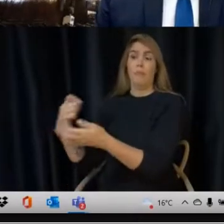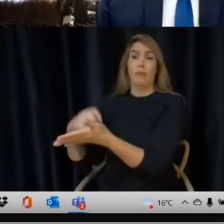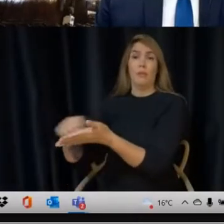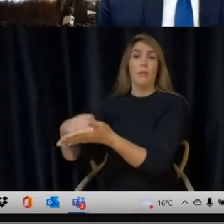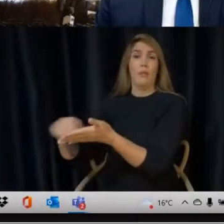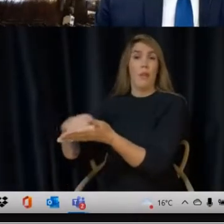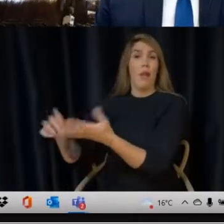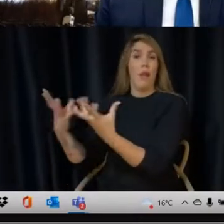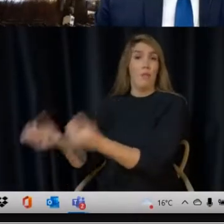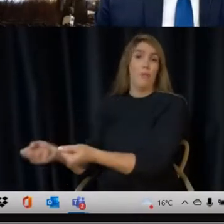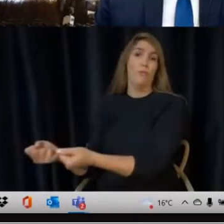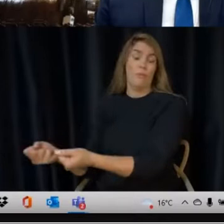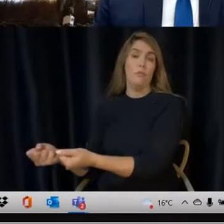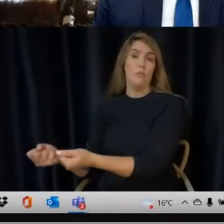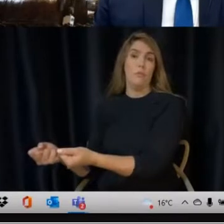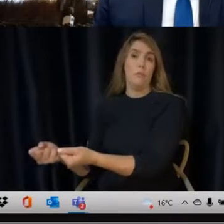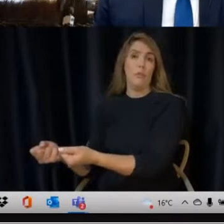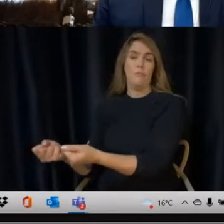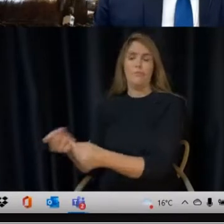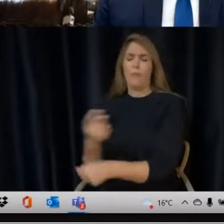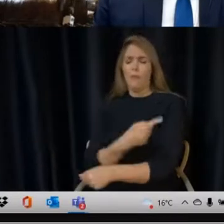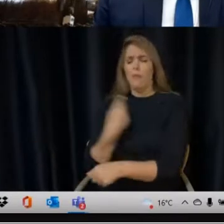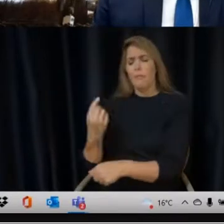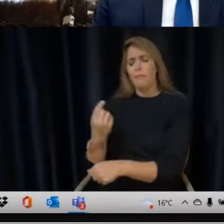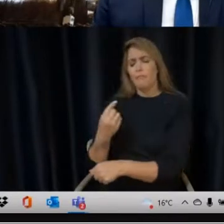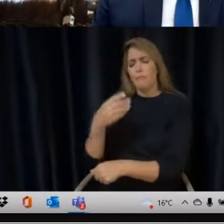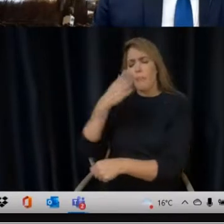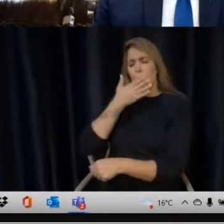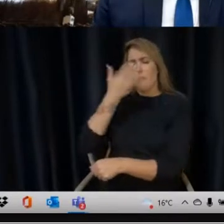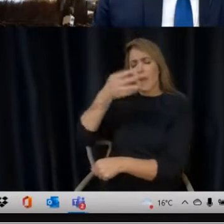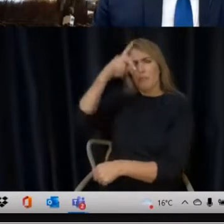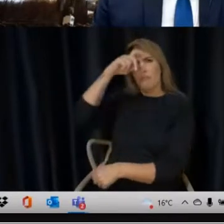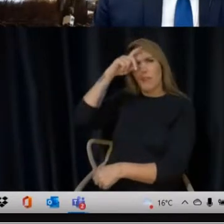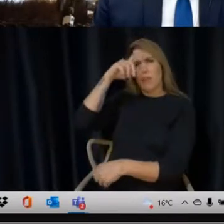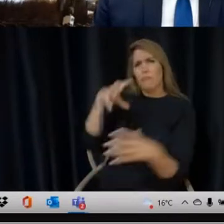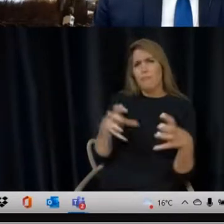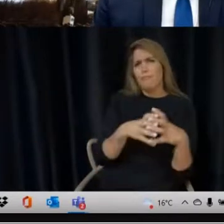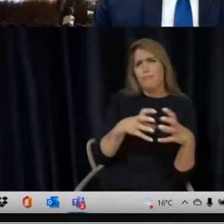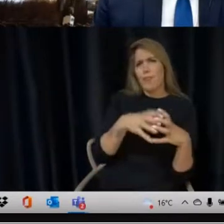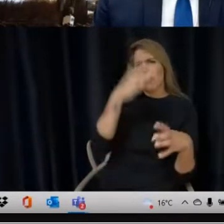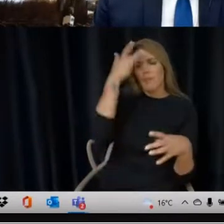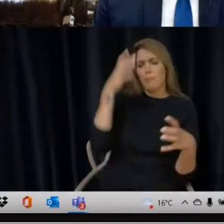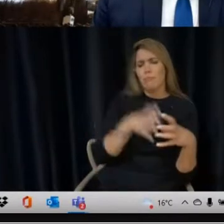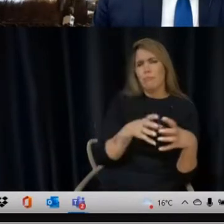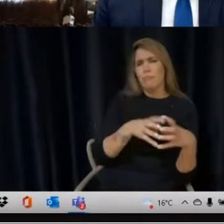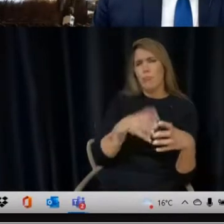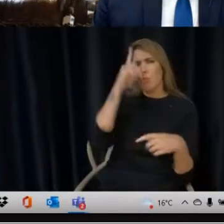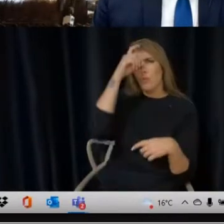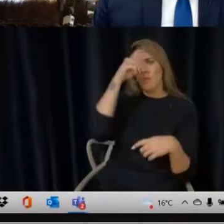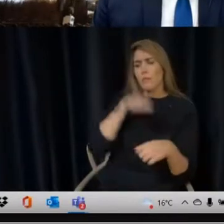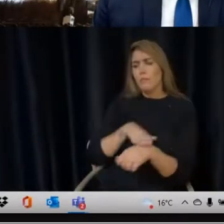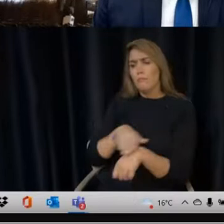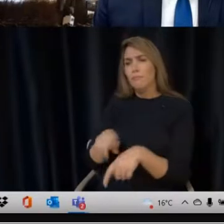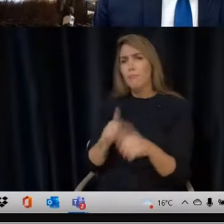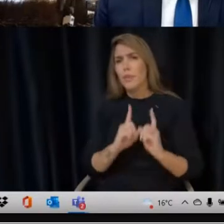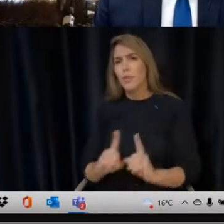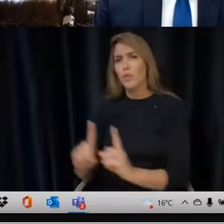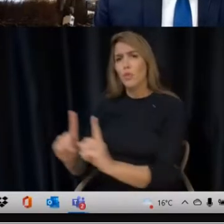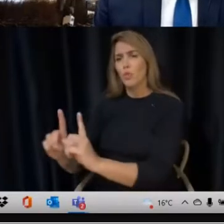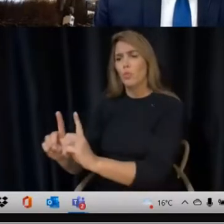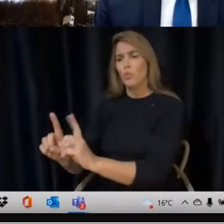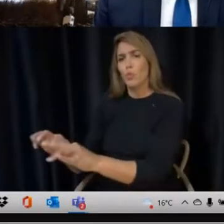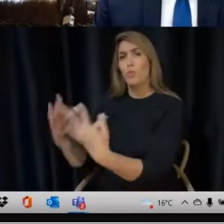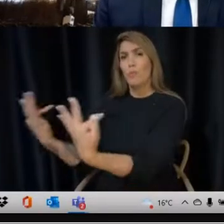sempre pede para uma pessoa do hospital, equipe do hospital, participar com a gente na entrevista, e é questionada a família, né, quem são os